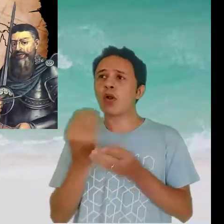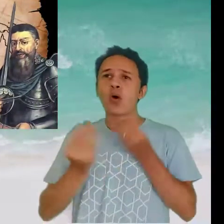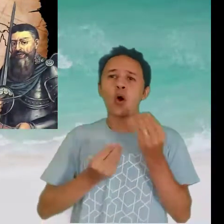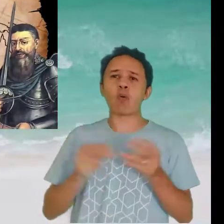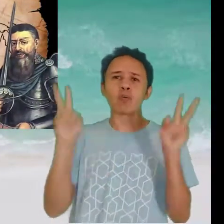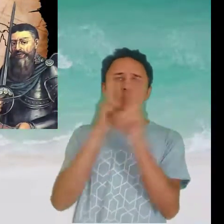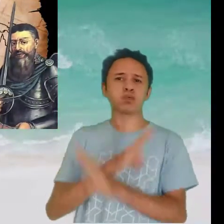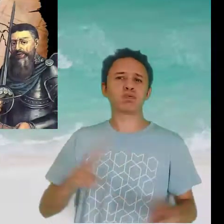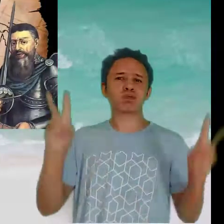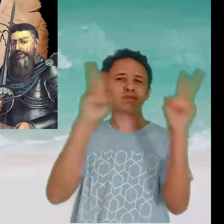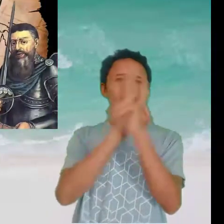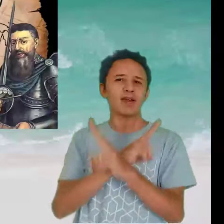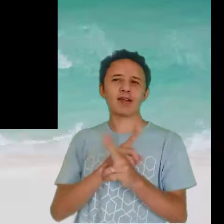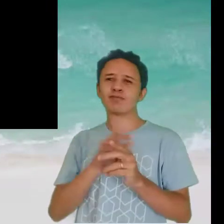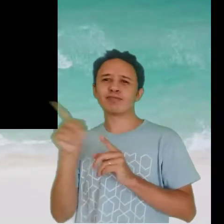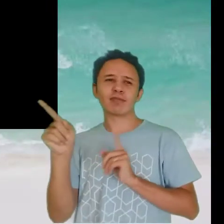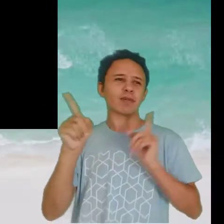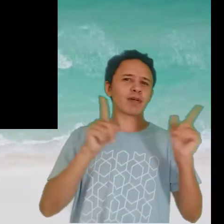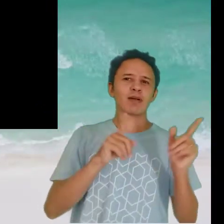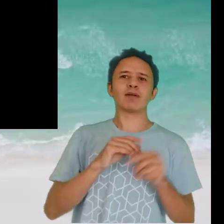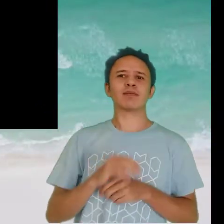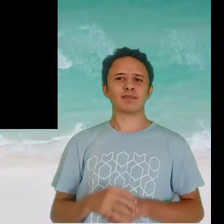os pioneiros da globalização.